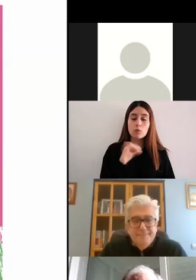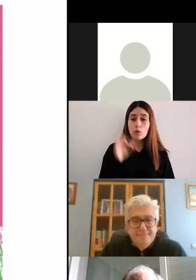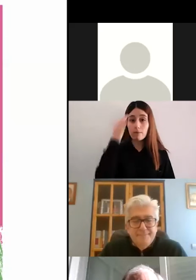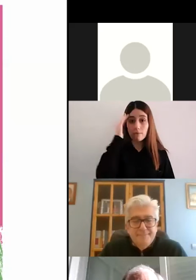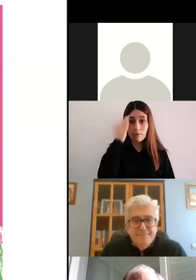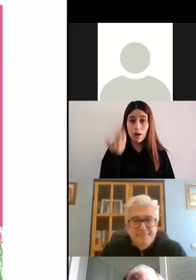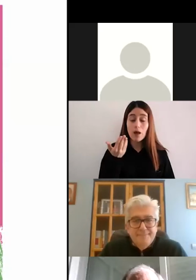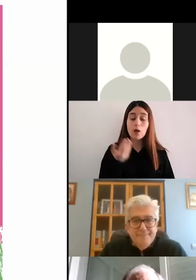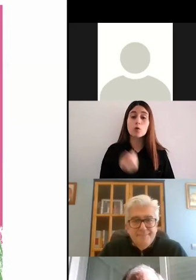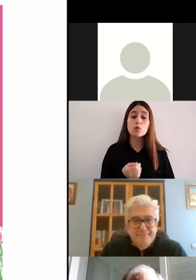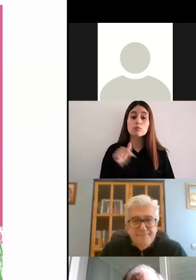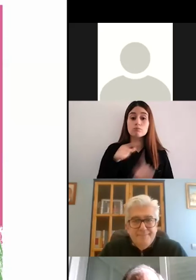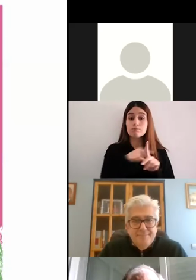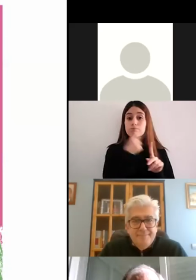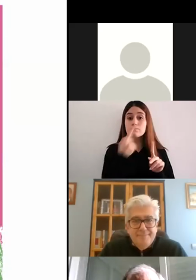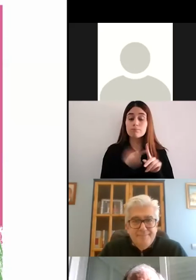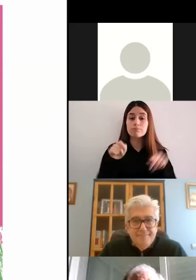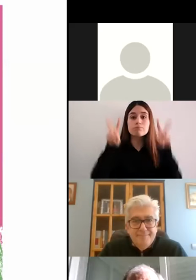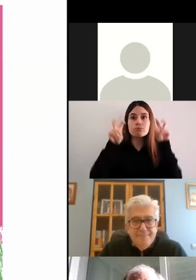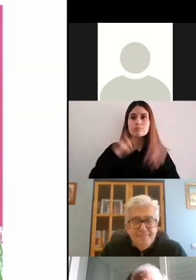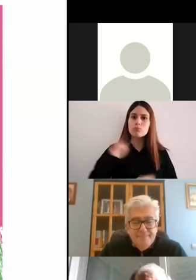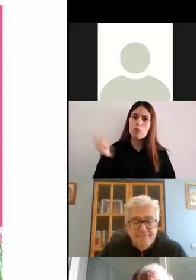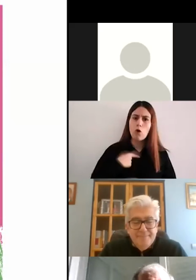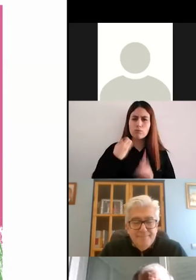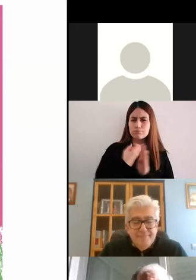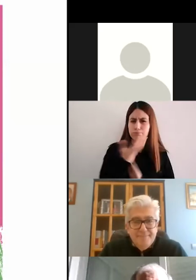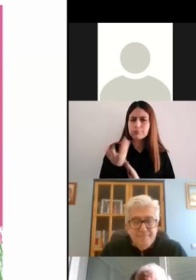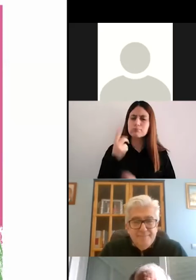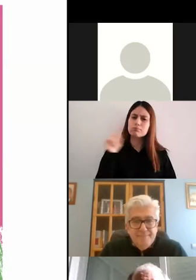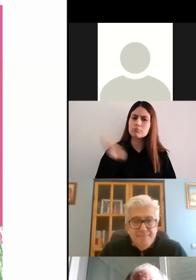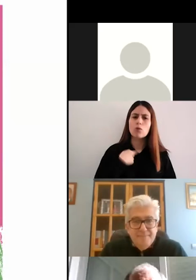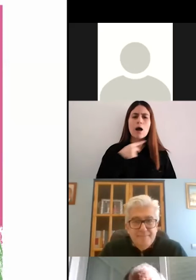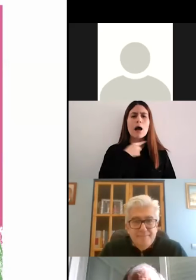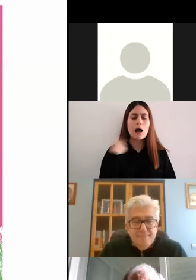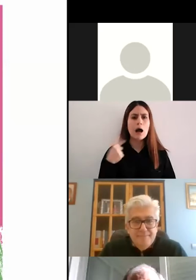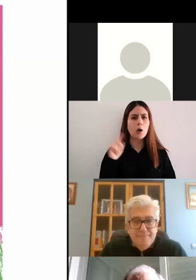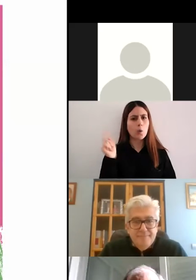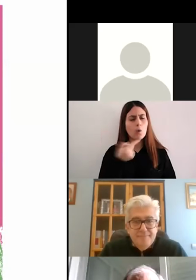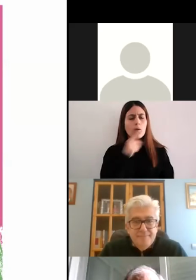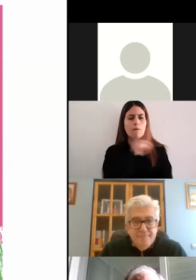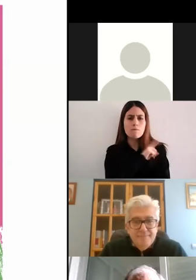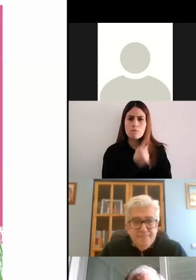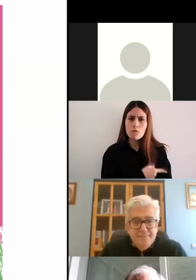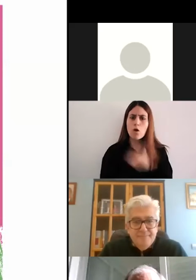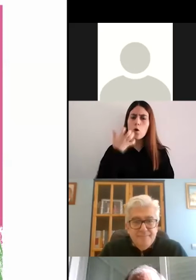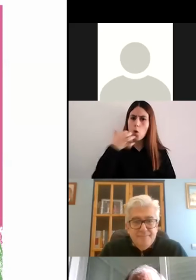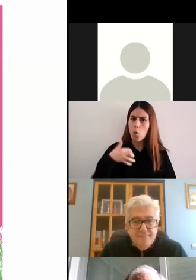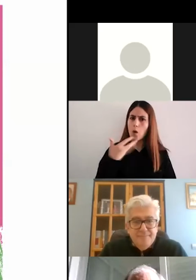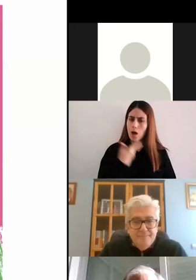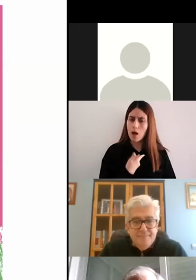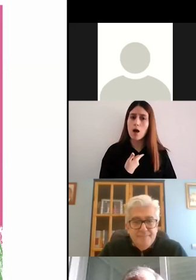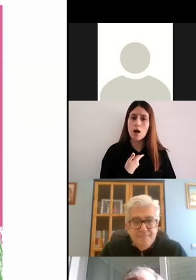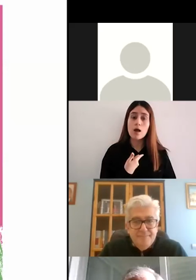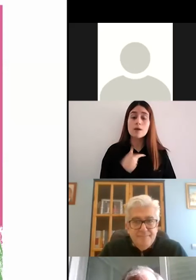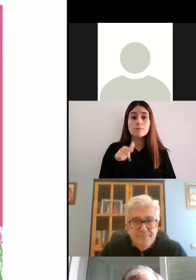fevereiro, e é deste ano sobre o lema Somos Muitos, Somos Raros, Somos Fortes e Estamos Orgulhosos. É